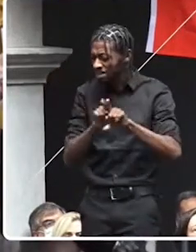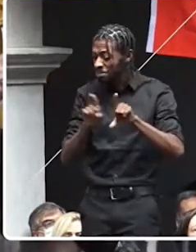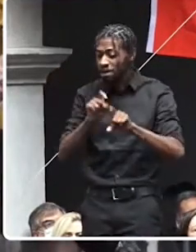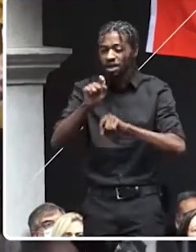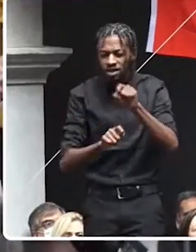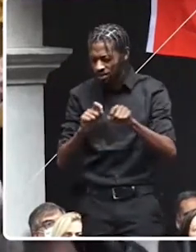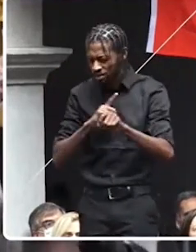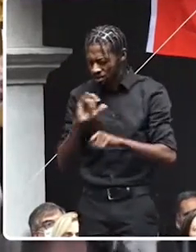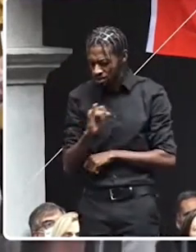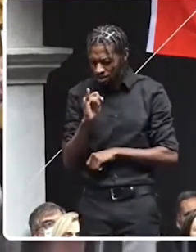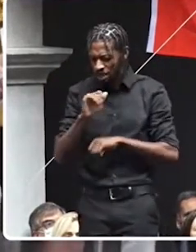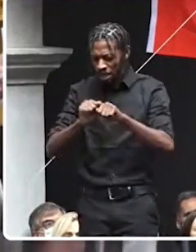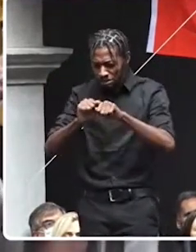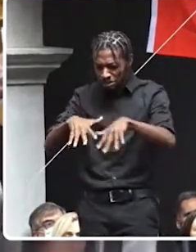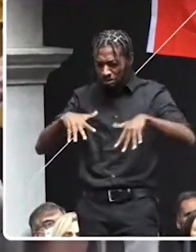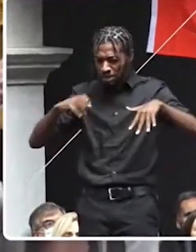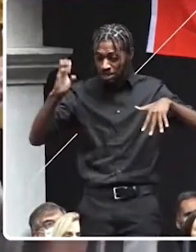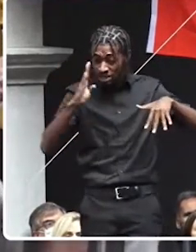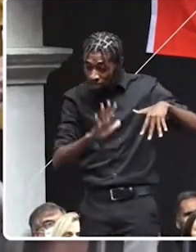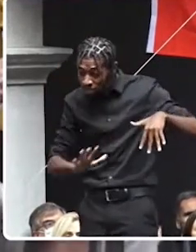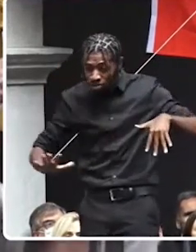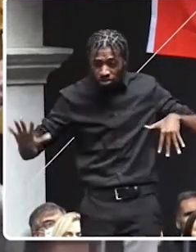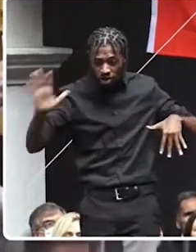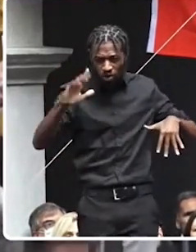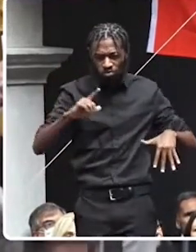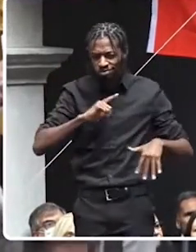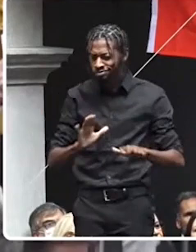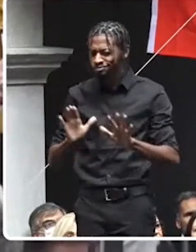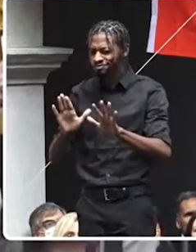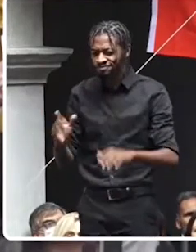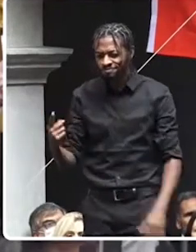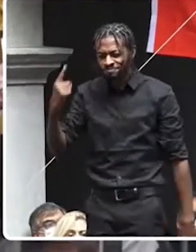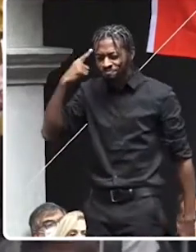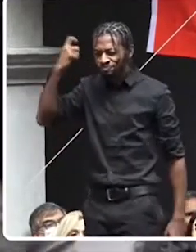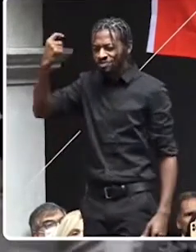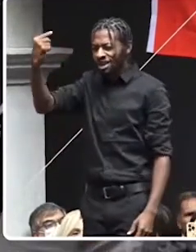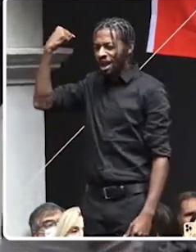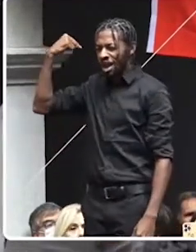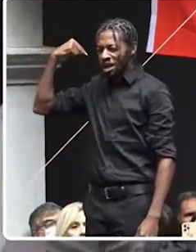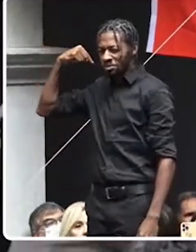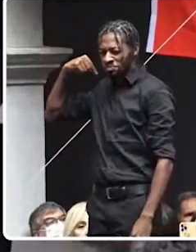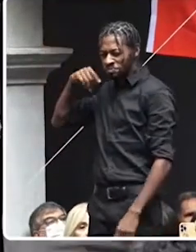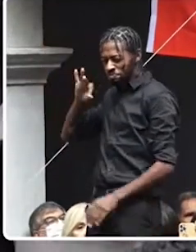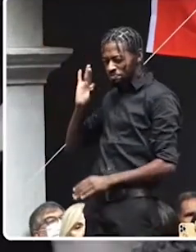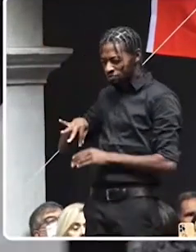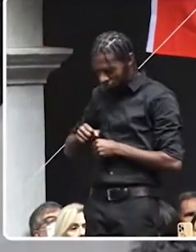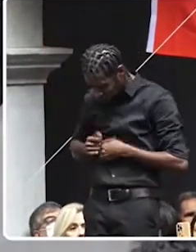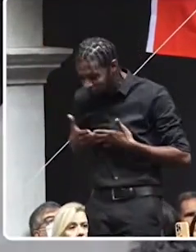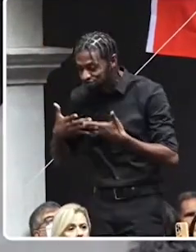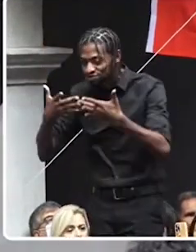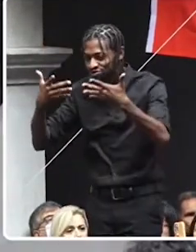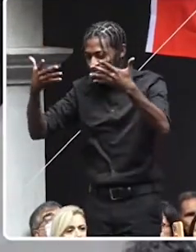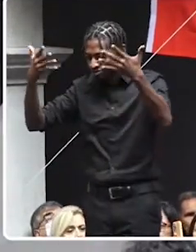Constituinte. A semente plantada rendeu frutos. O Brasil superou